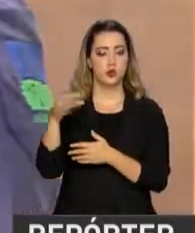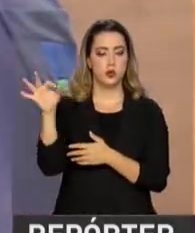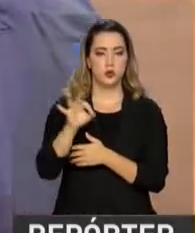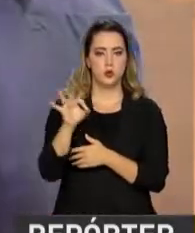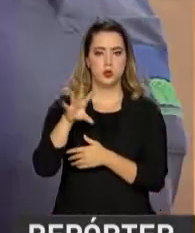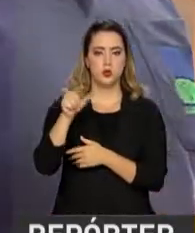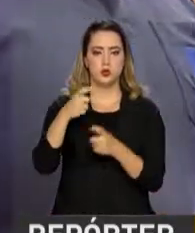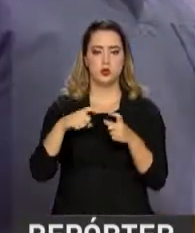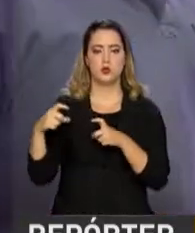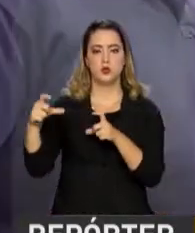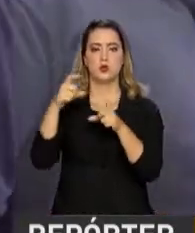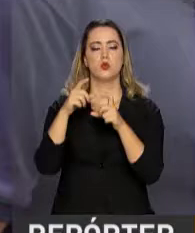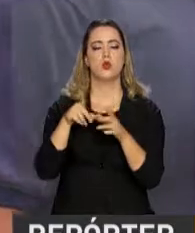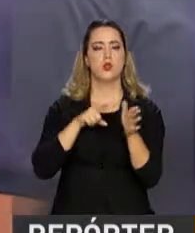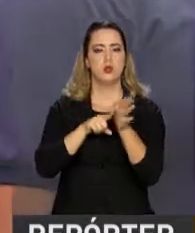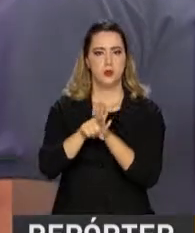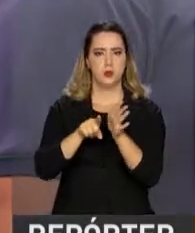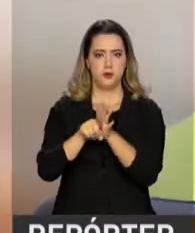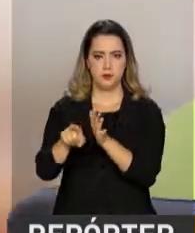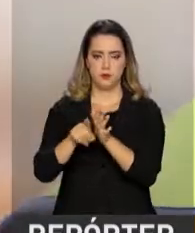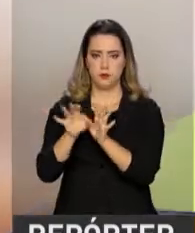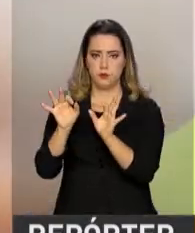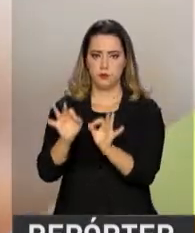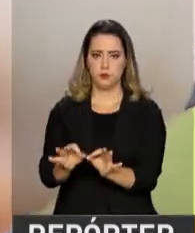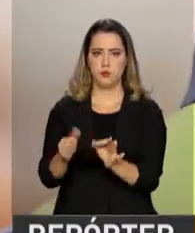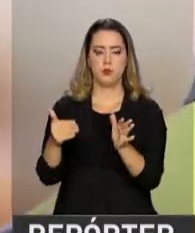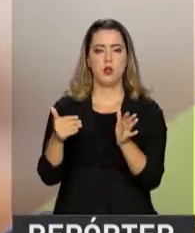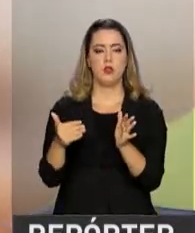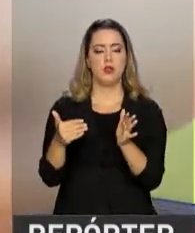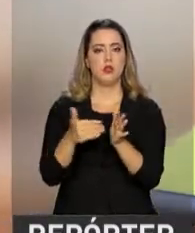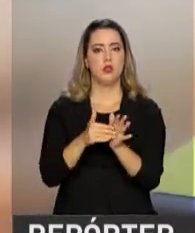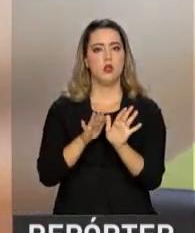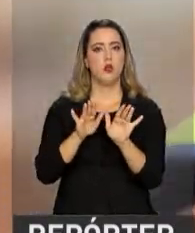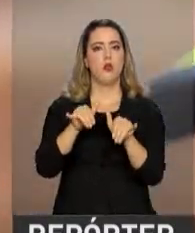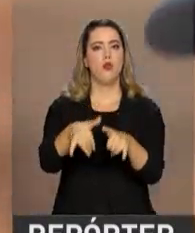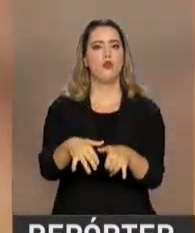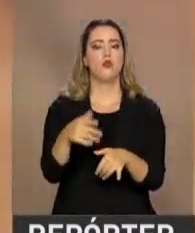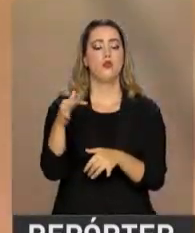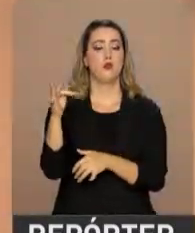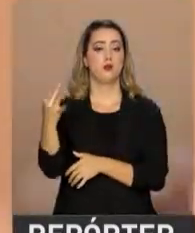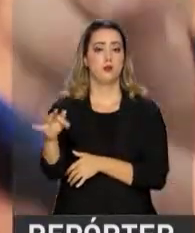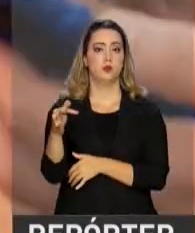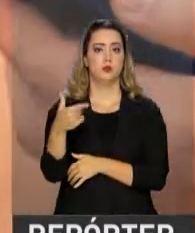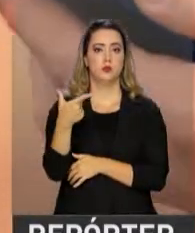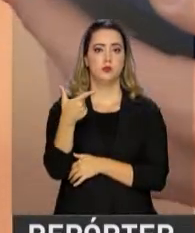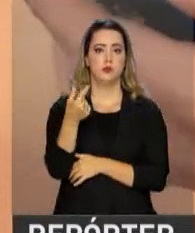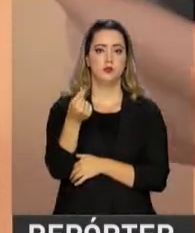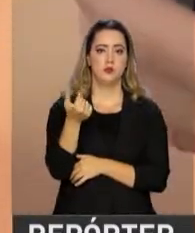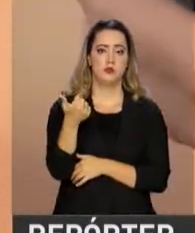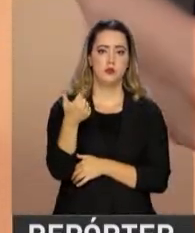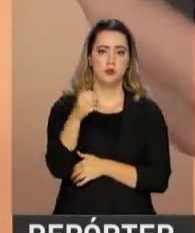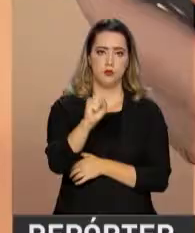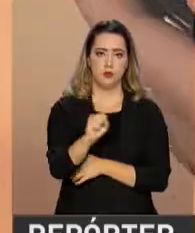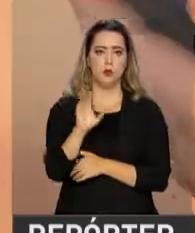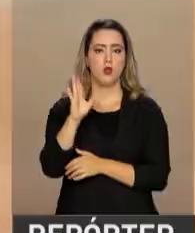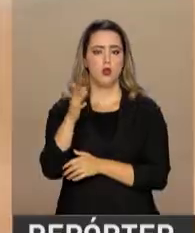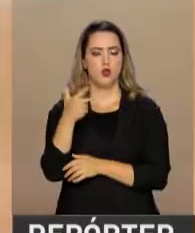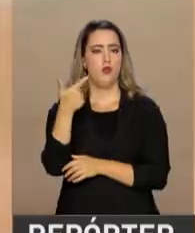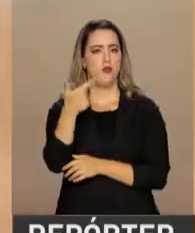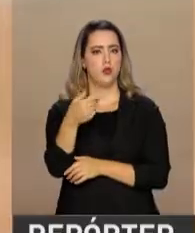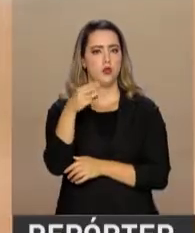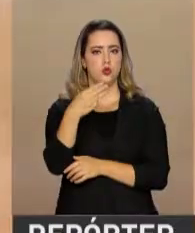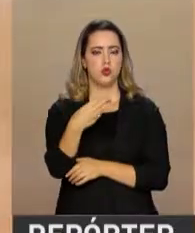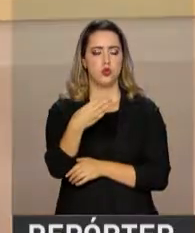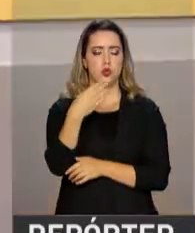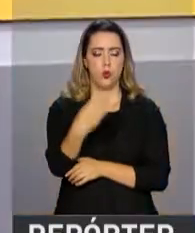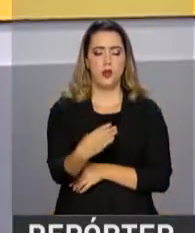estabelecimentos recenseados. Até o final de fevereiro de 2018, serão visitados aproximadamente 4 milhões de propriedades